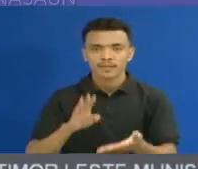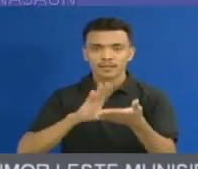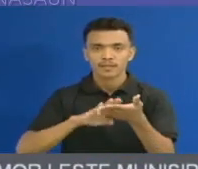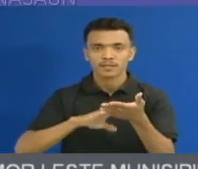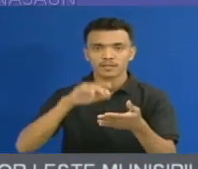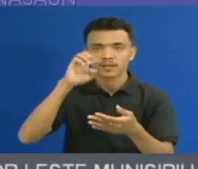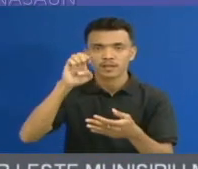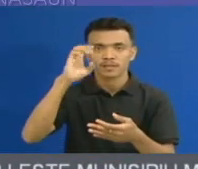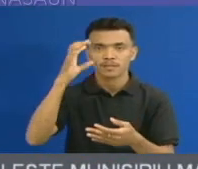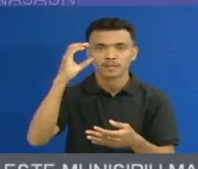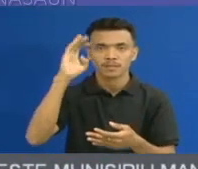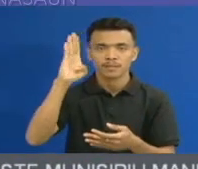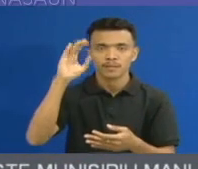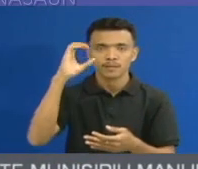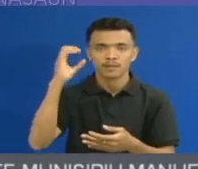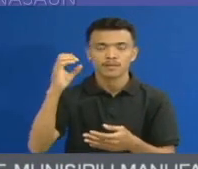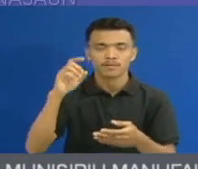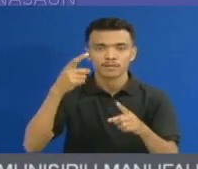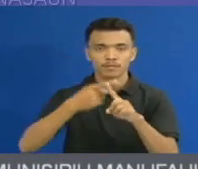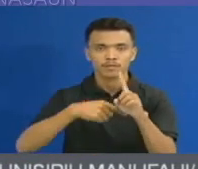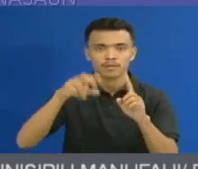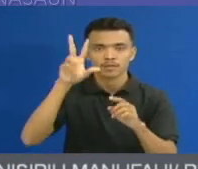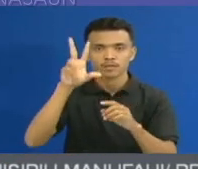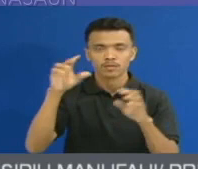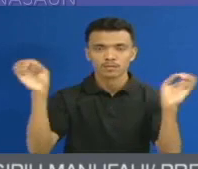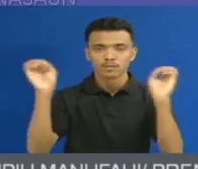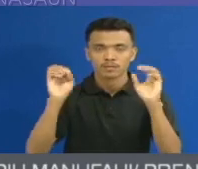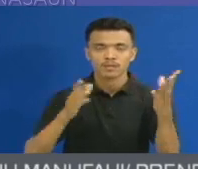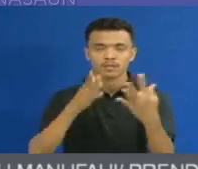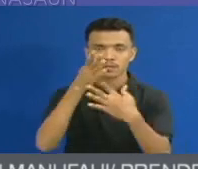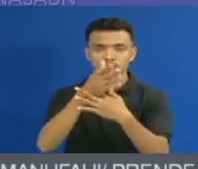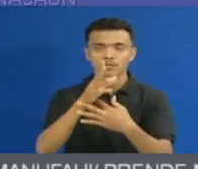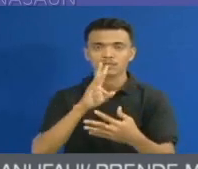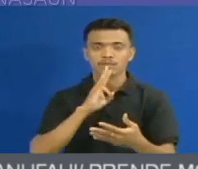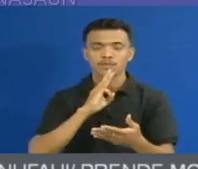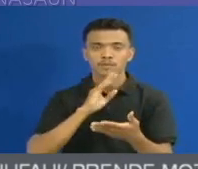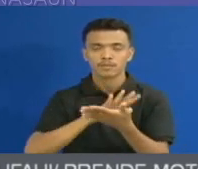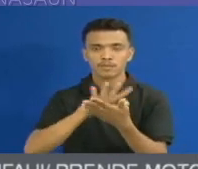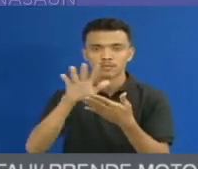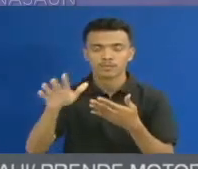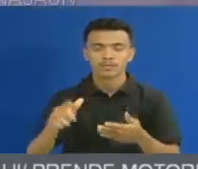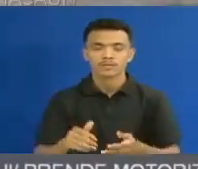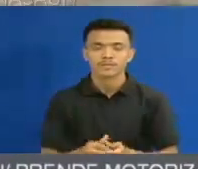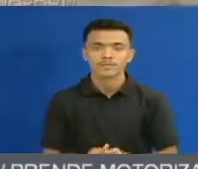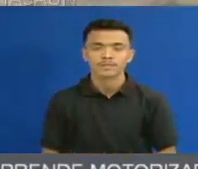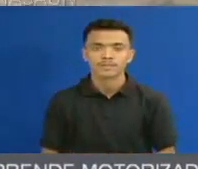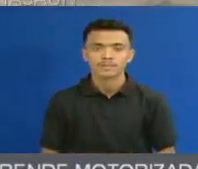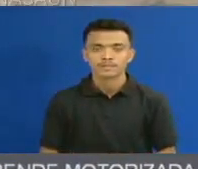Ensino básico central de licencia durante Fulantoluona, la acceso babemos.